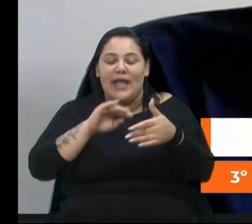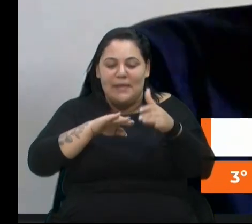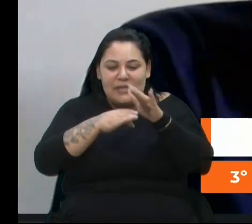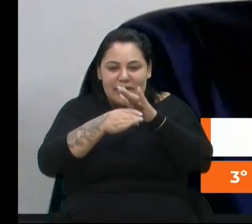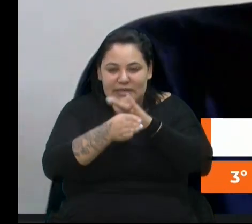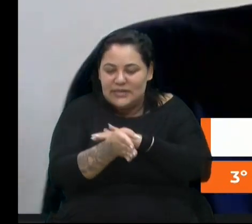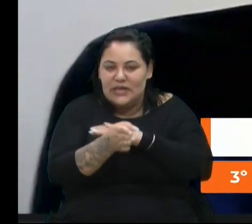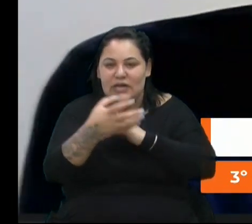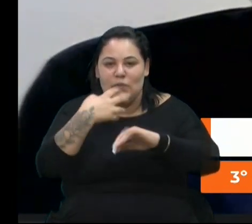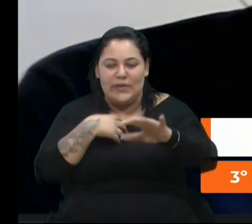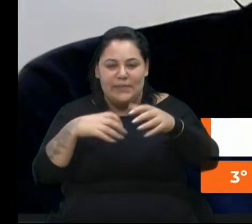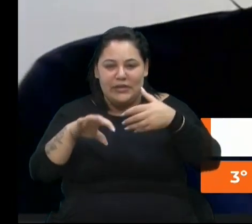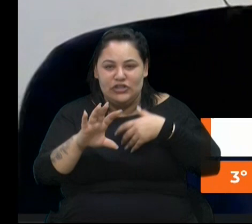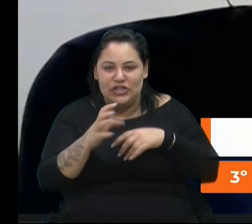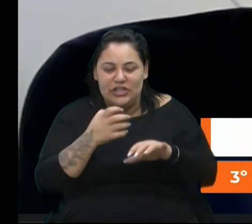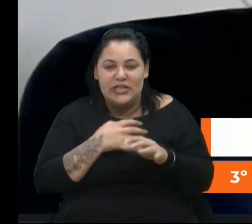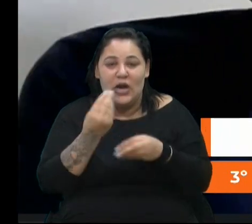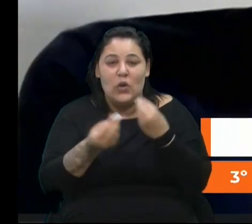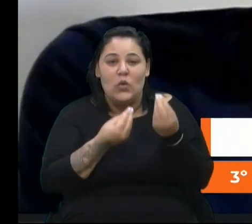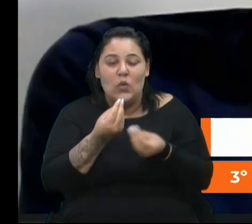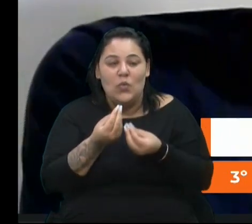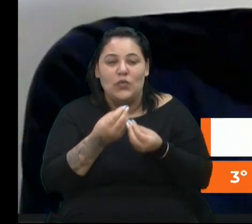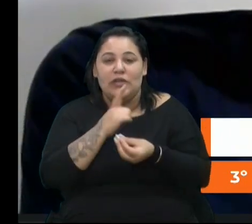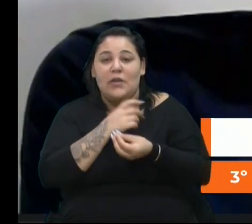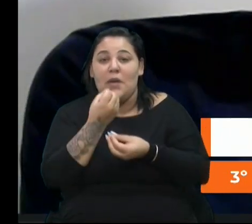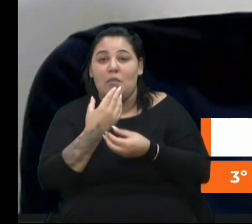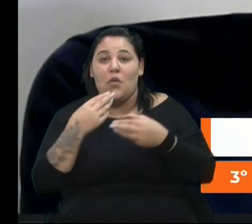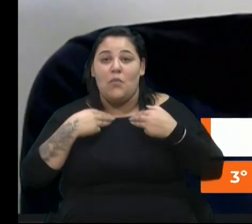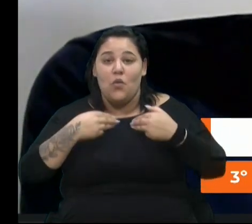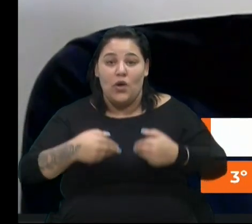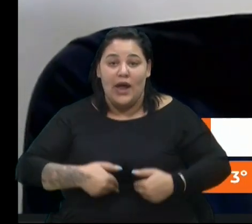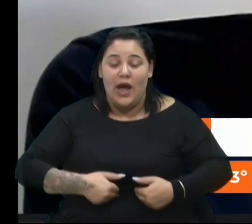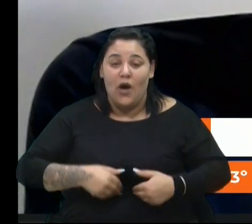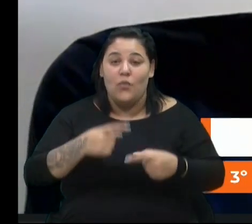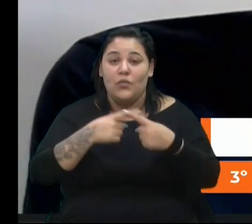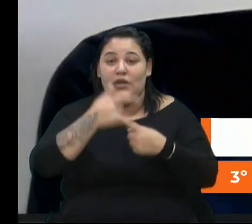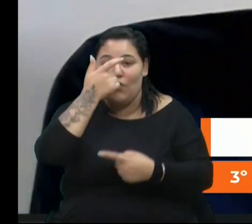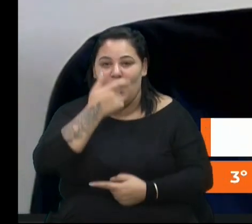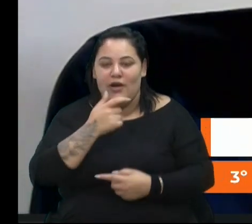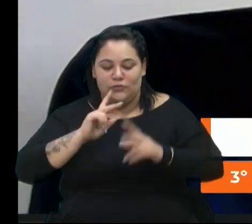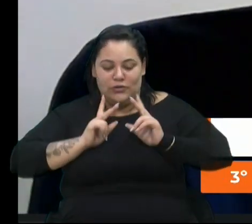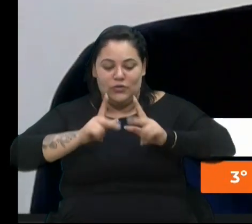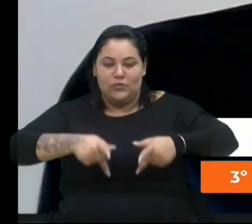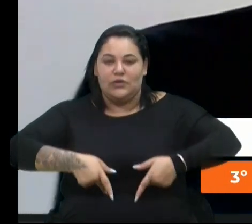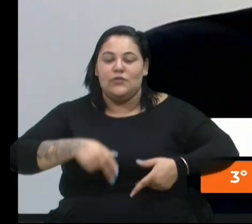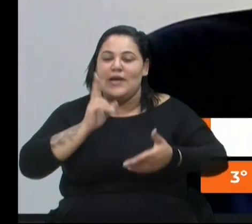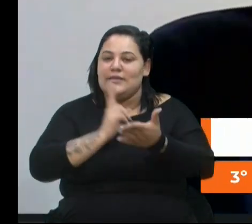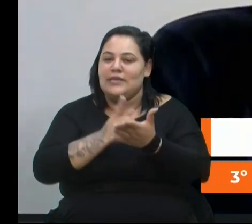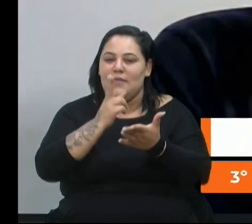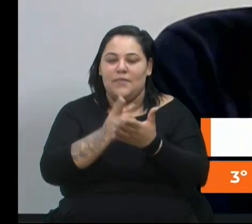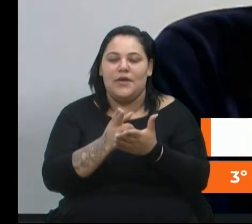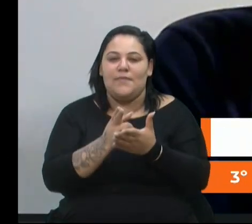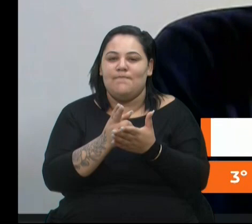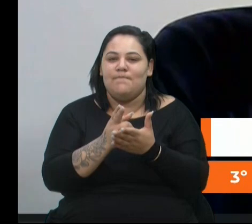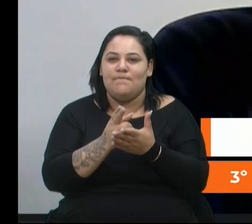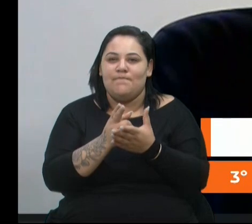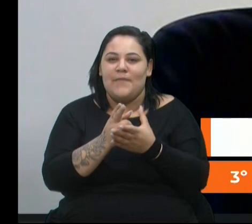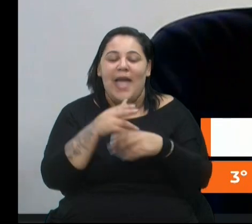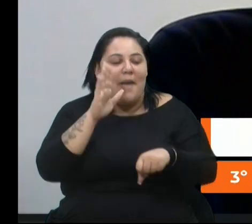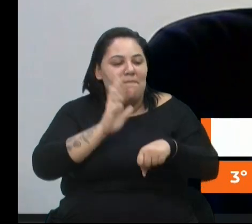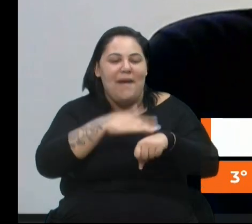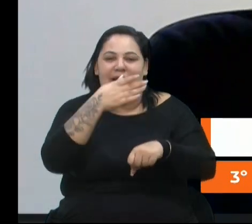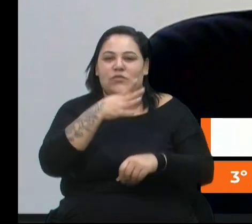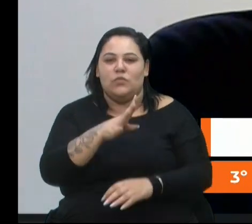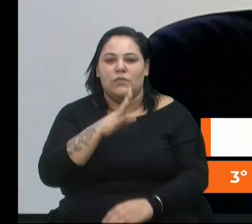sobre boa moral, porque eu acho que o ser humano sempre foi muito mais do que apenas o